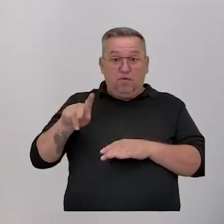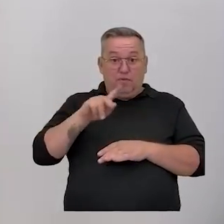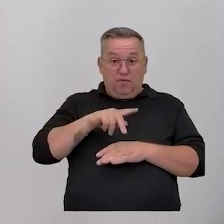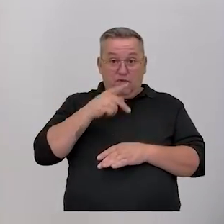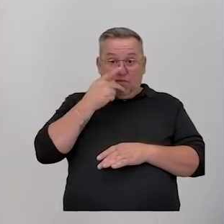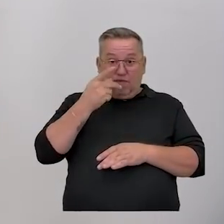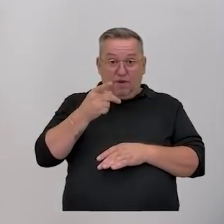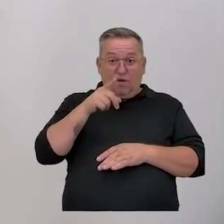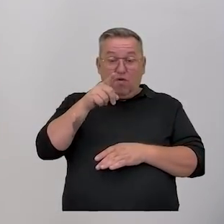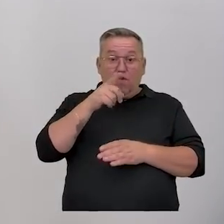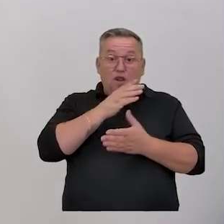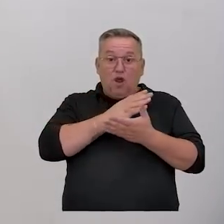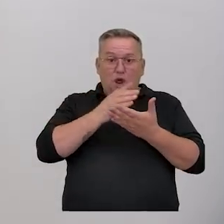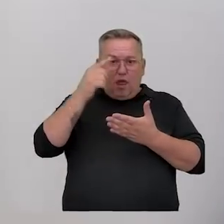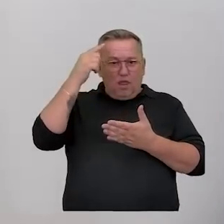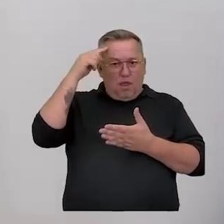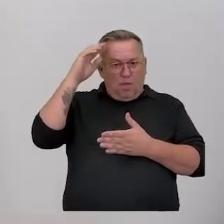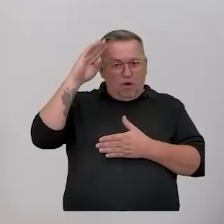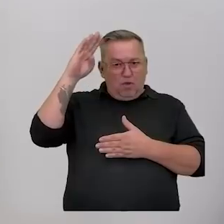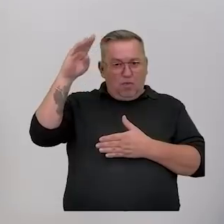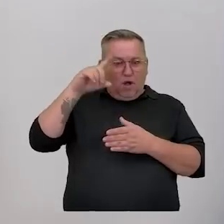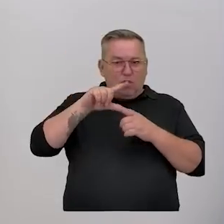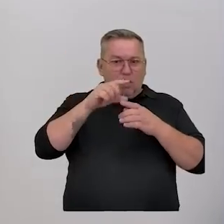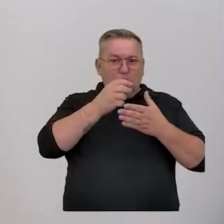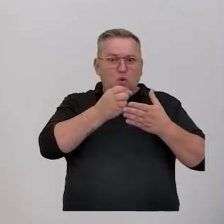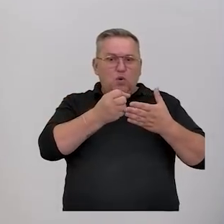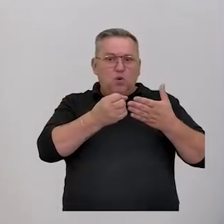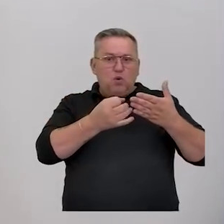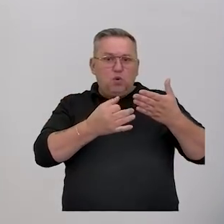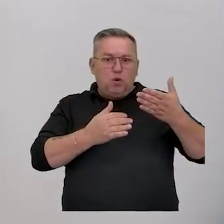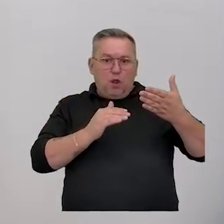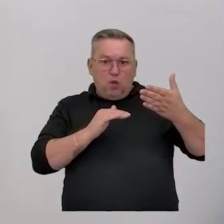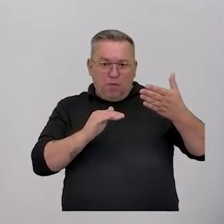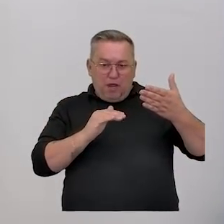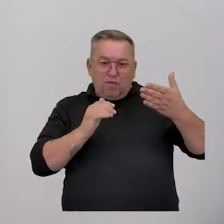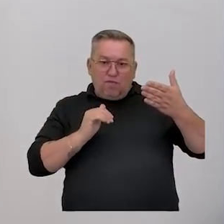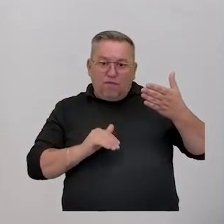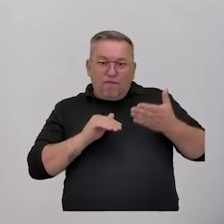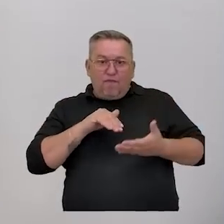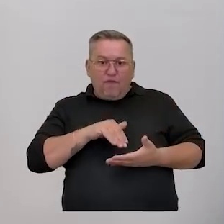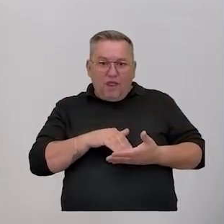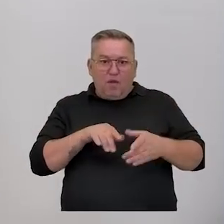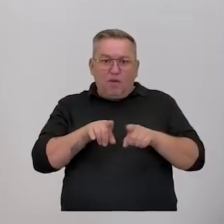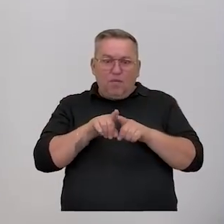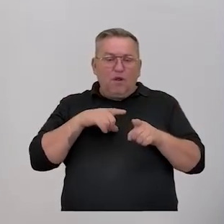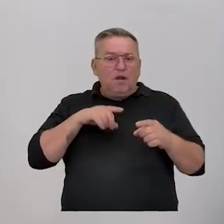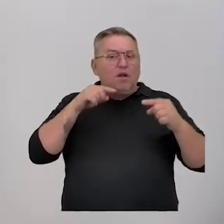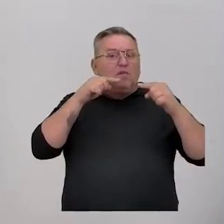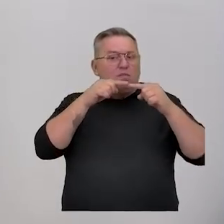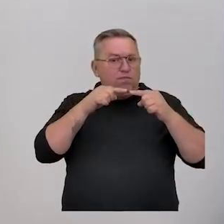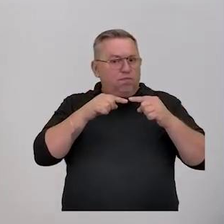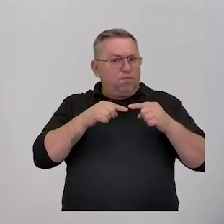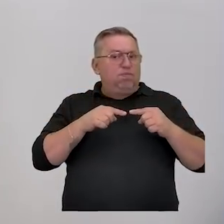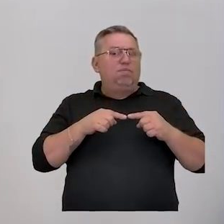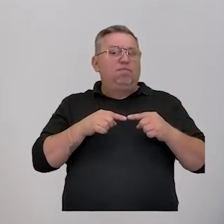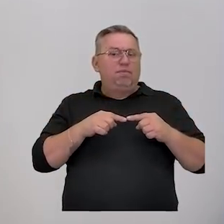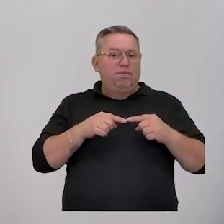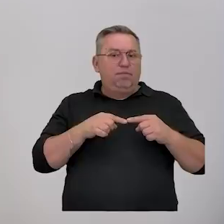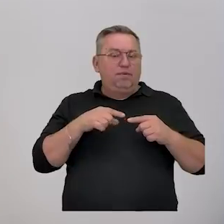começou a sua ideia principal, você tem que desenvolver ela no meio e no final também. Então, tem que ter uma coerência, o sentido tem que